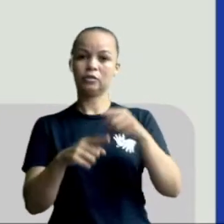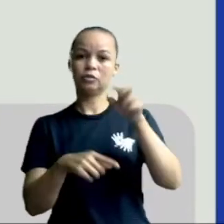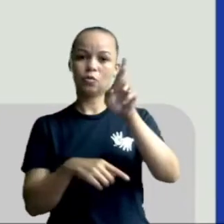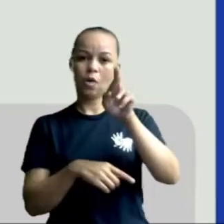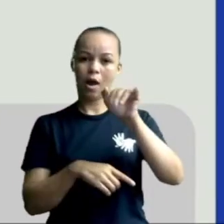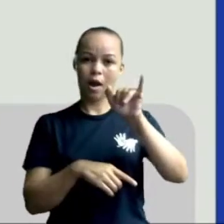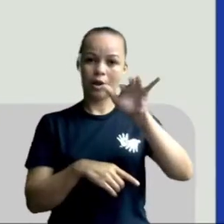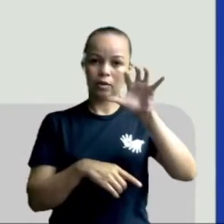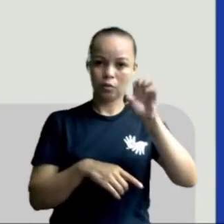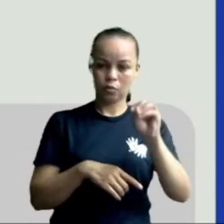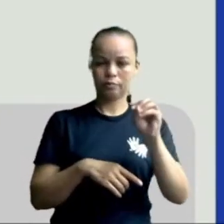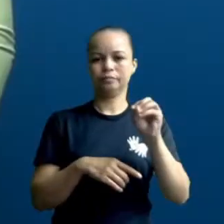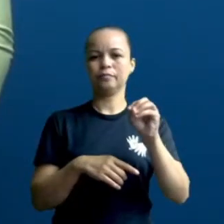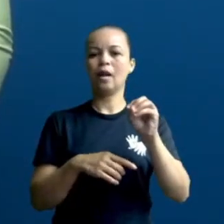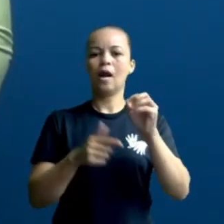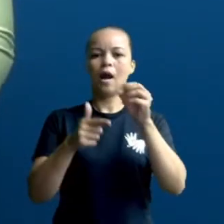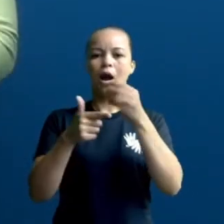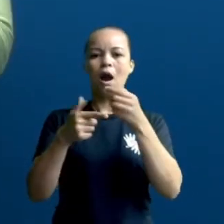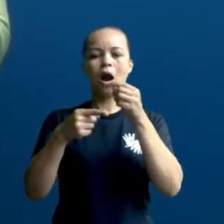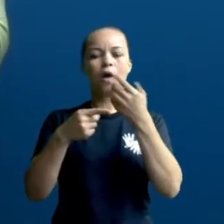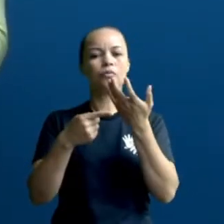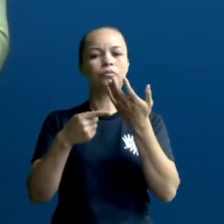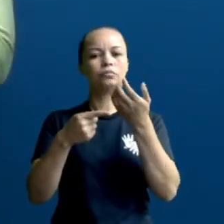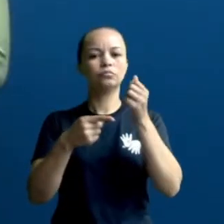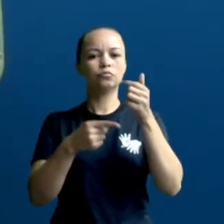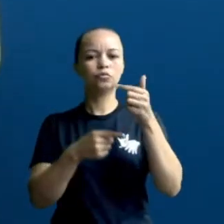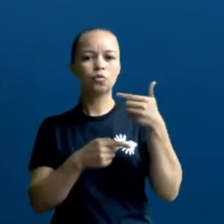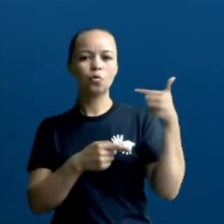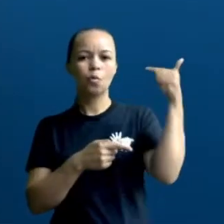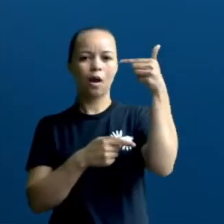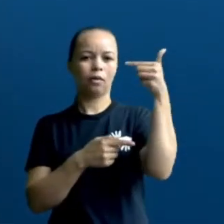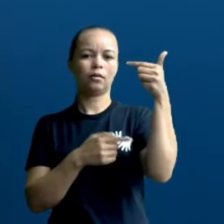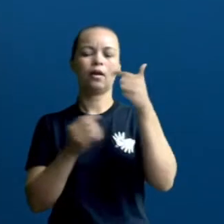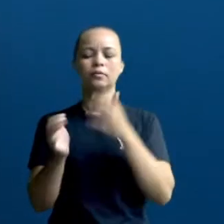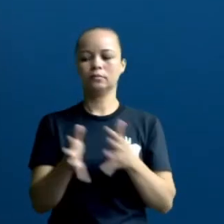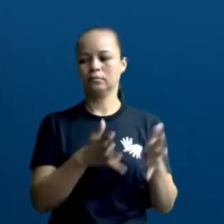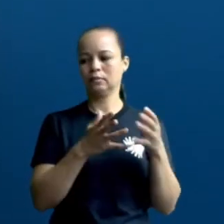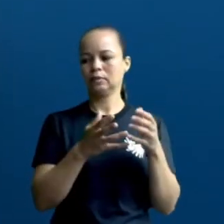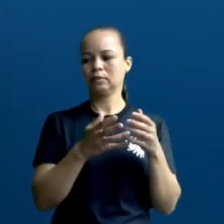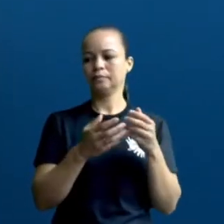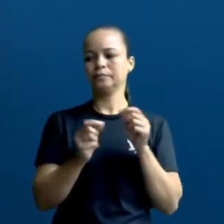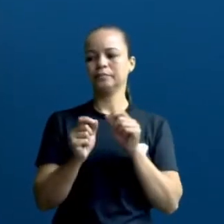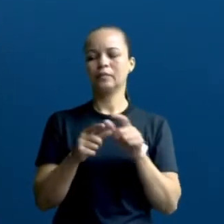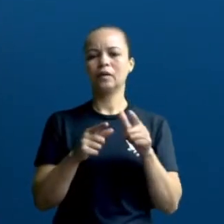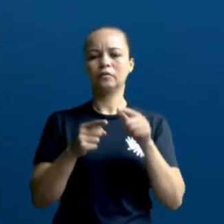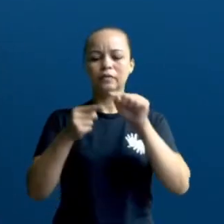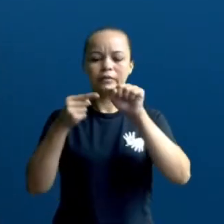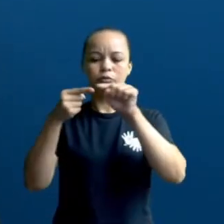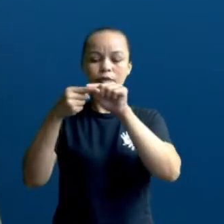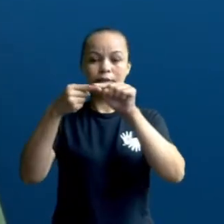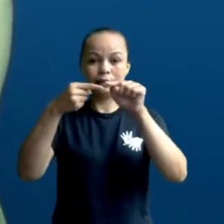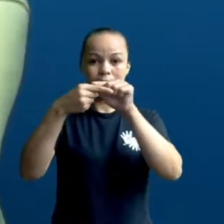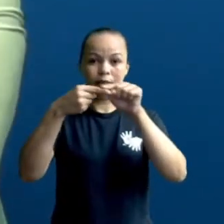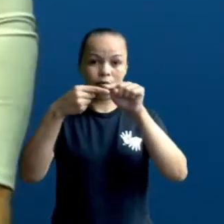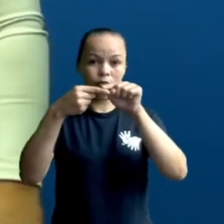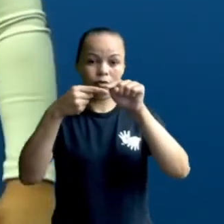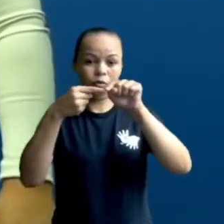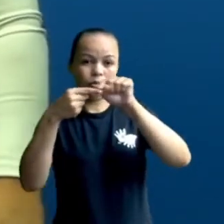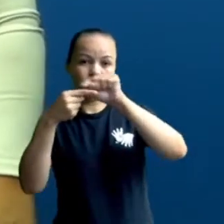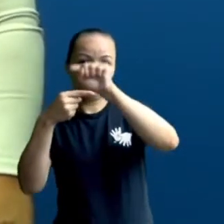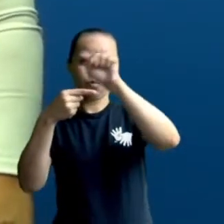raio aqui. O raio nada mais é do que um segmento que vai do centro da circunferência